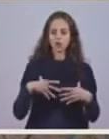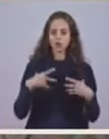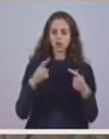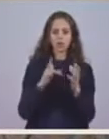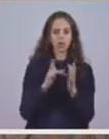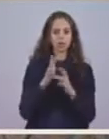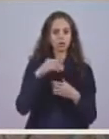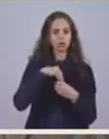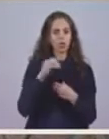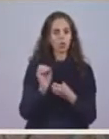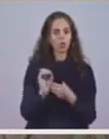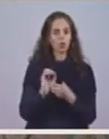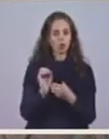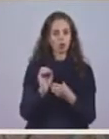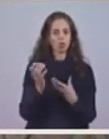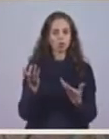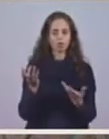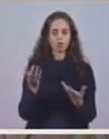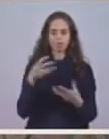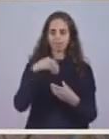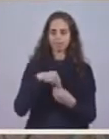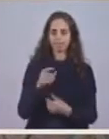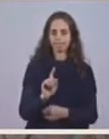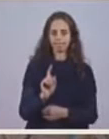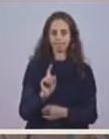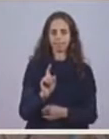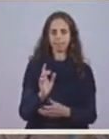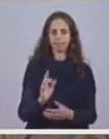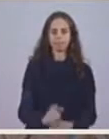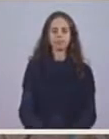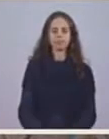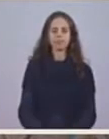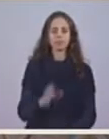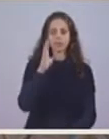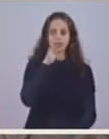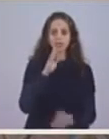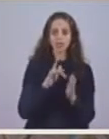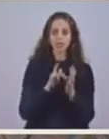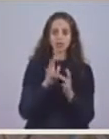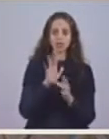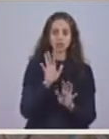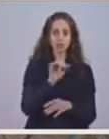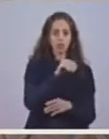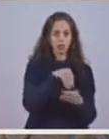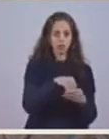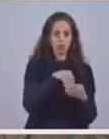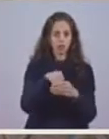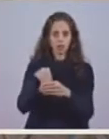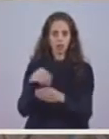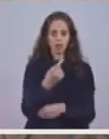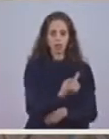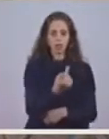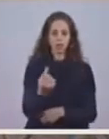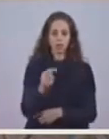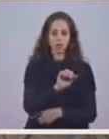Cristo, não lhe pertence. Se Cristo está em vós, embora o